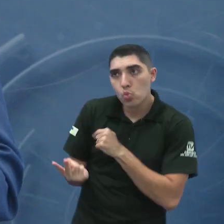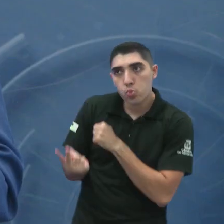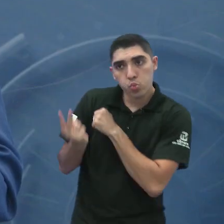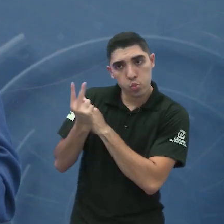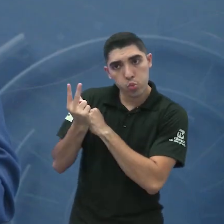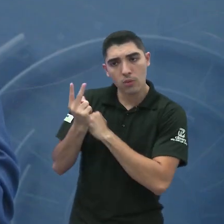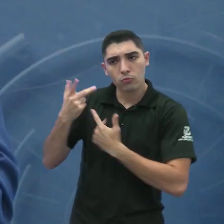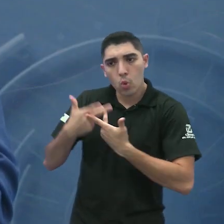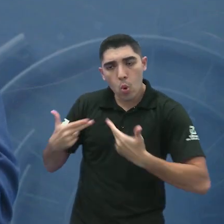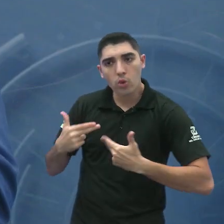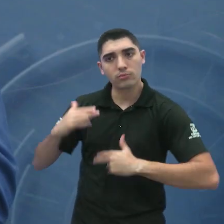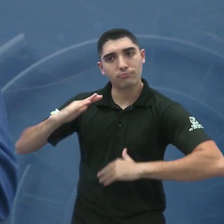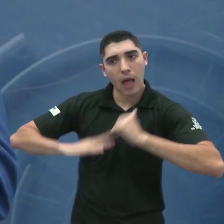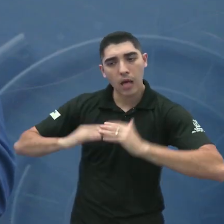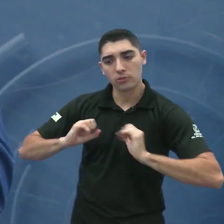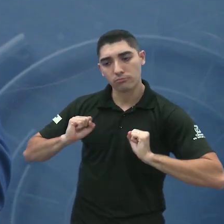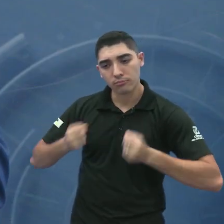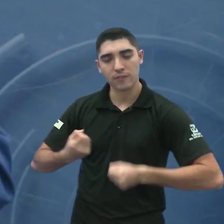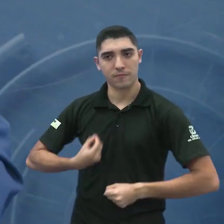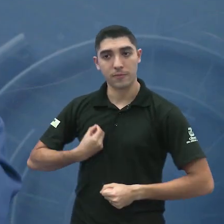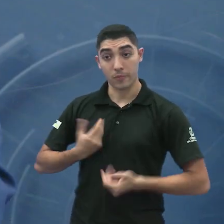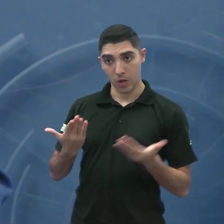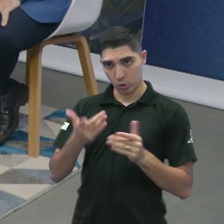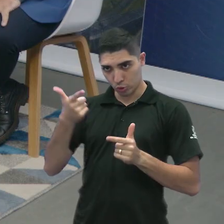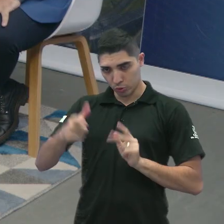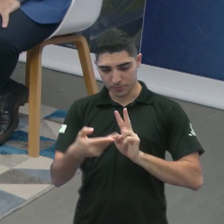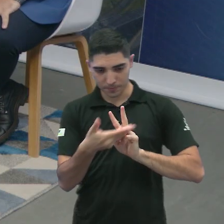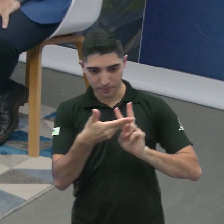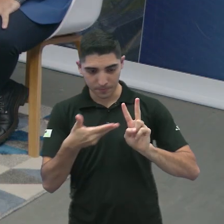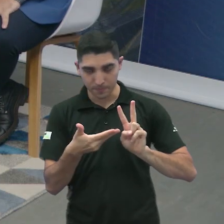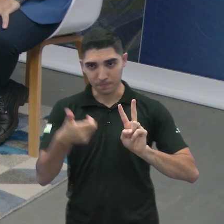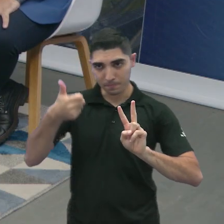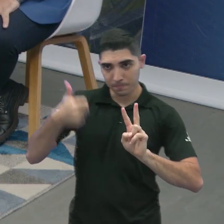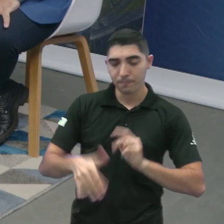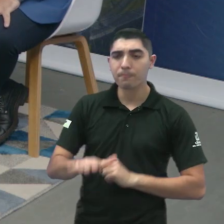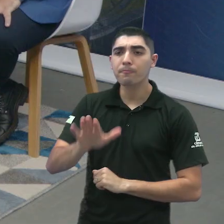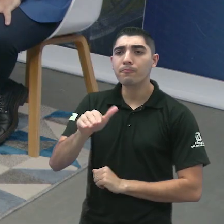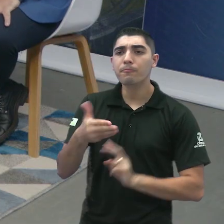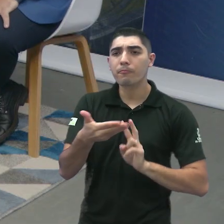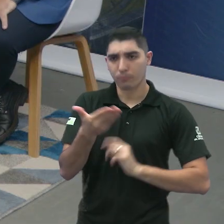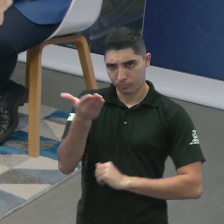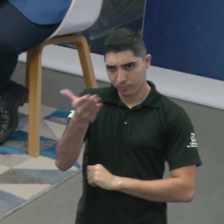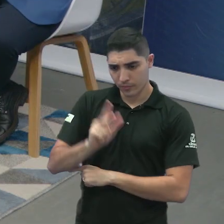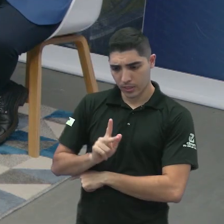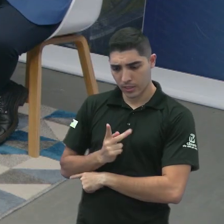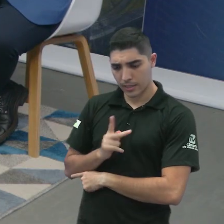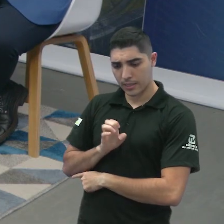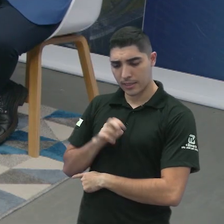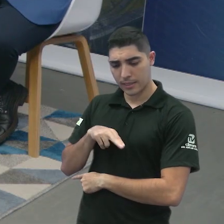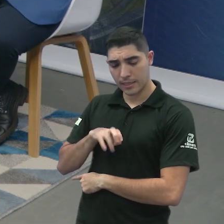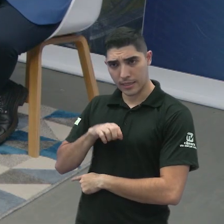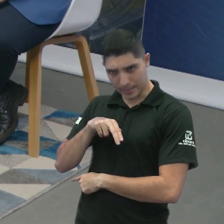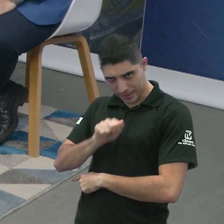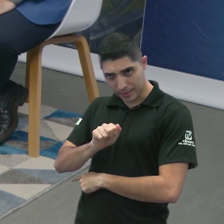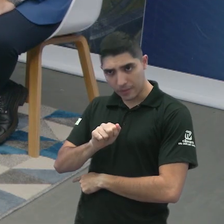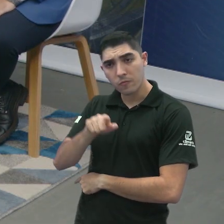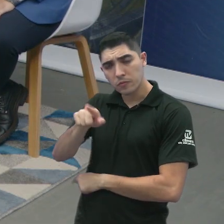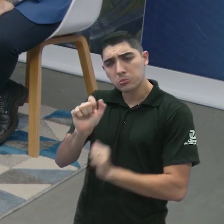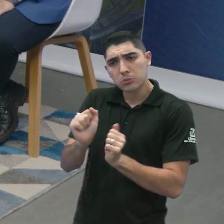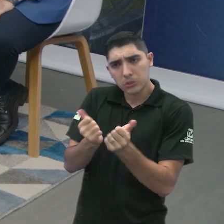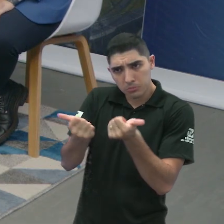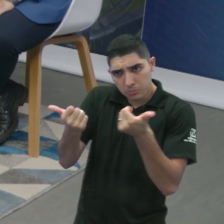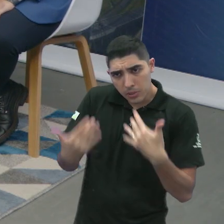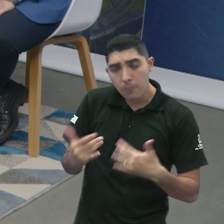nossos entrevistados. Gente, né, como, Helena, começando por você, como o tratamento